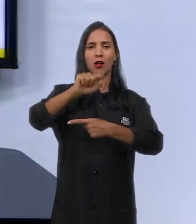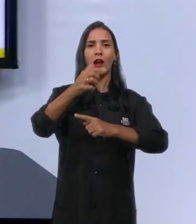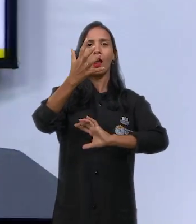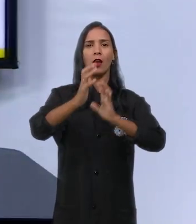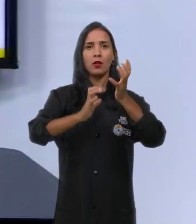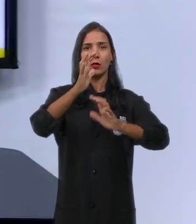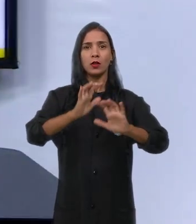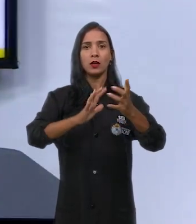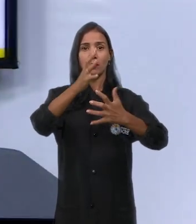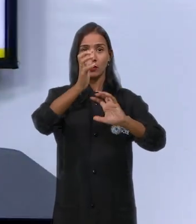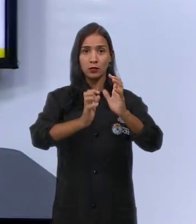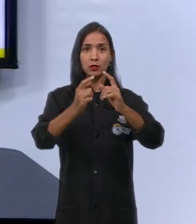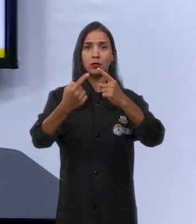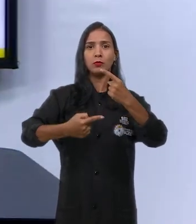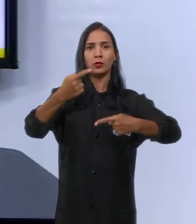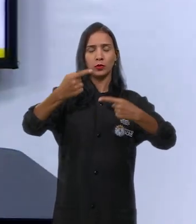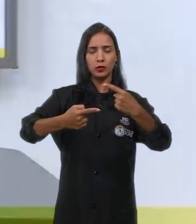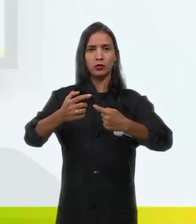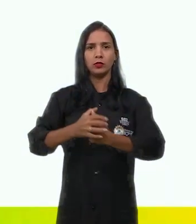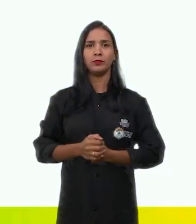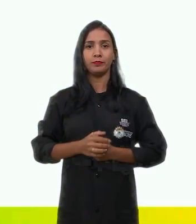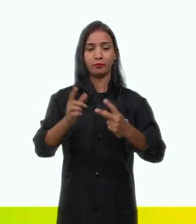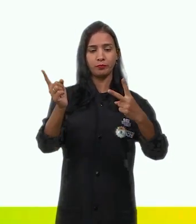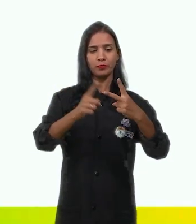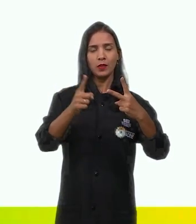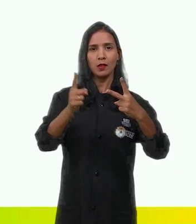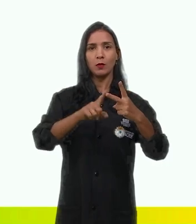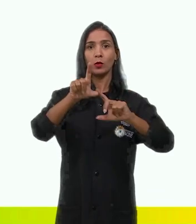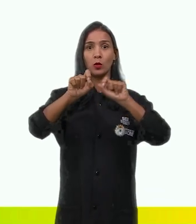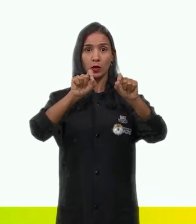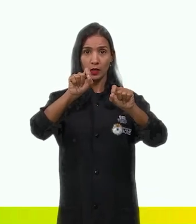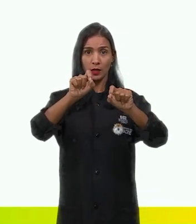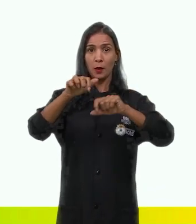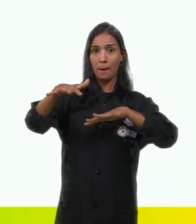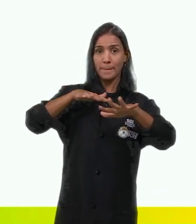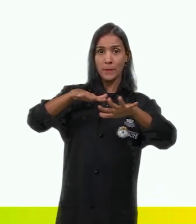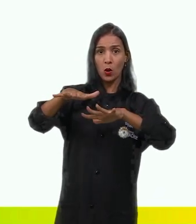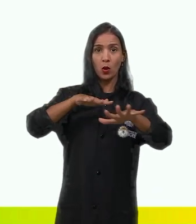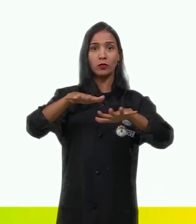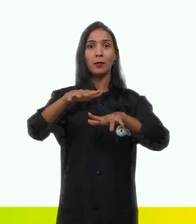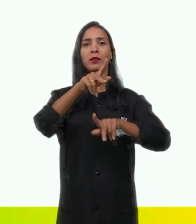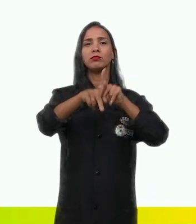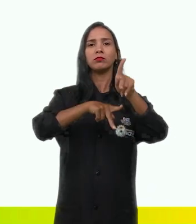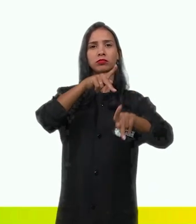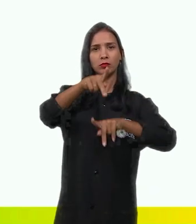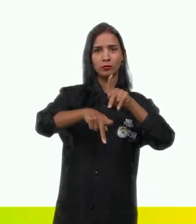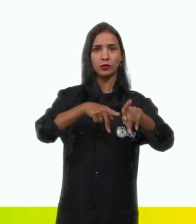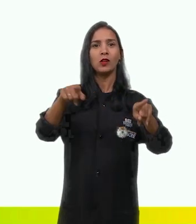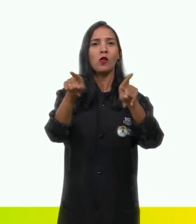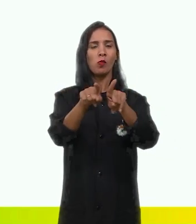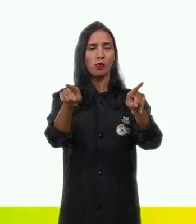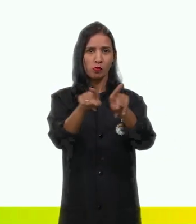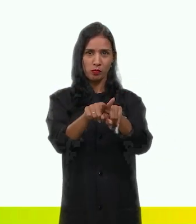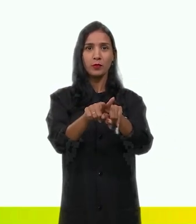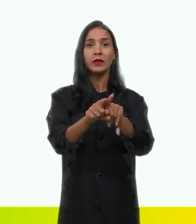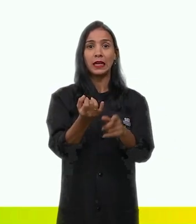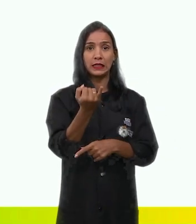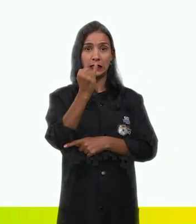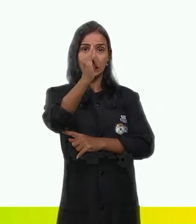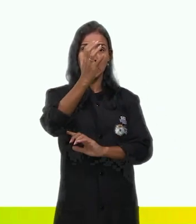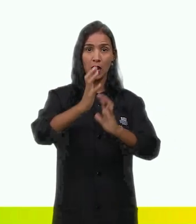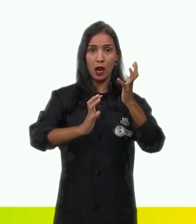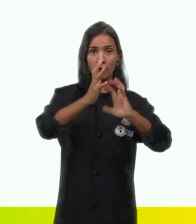primeiro tripé. Próximo, mobilização popular. Sim, uma revolução política, ela necessita de